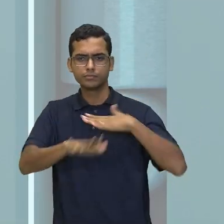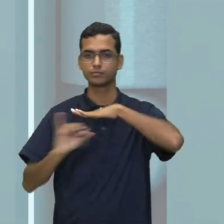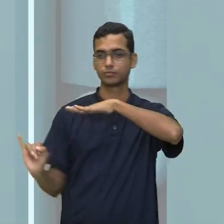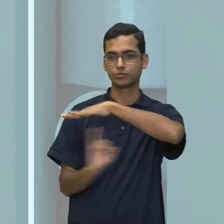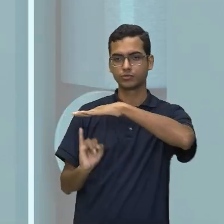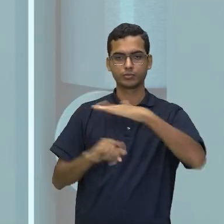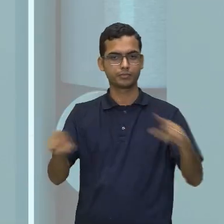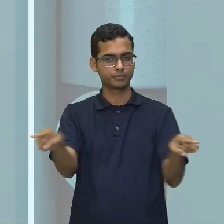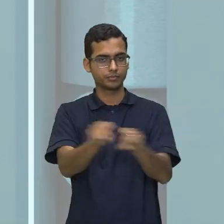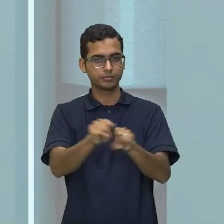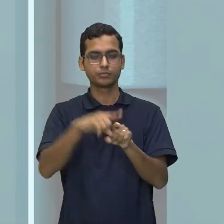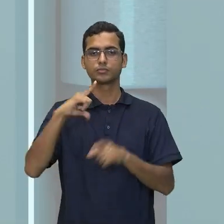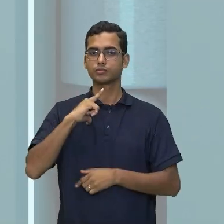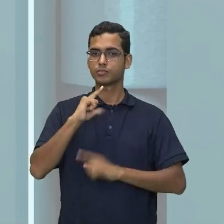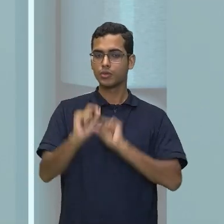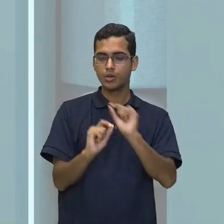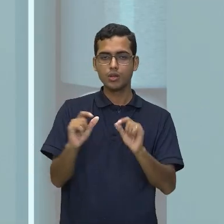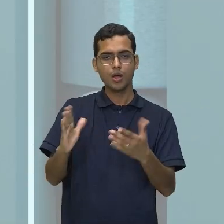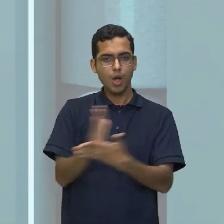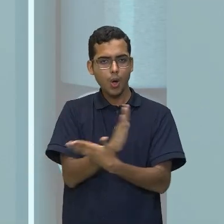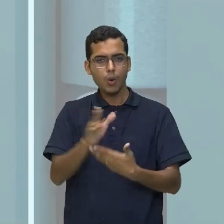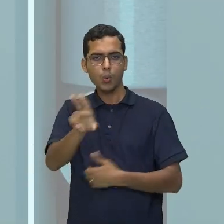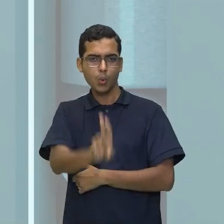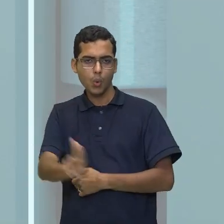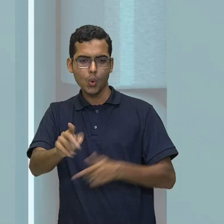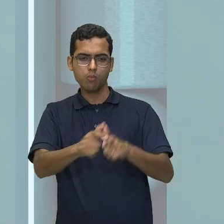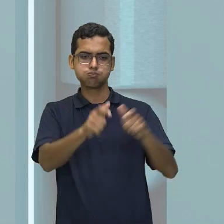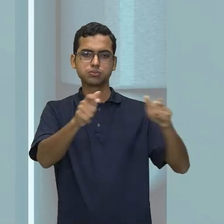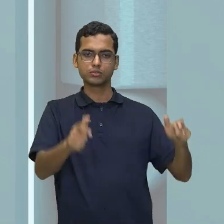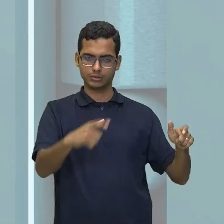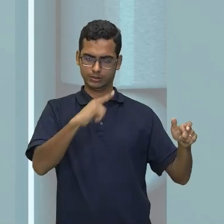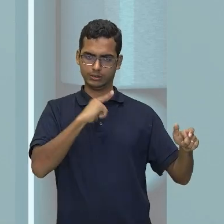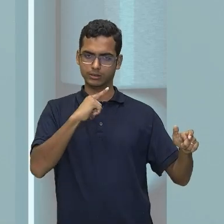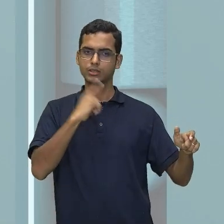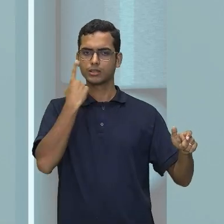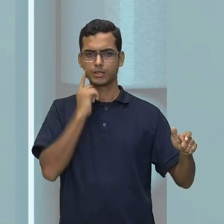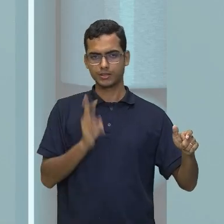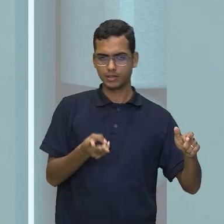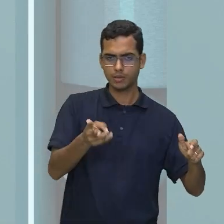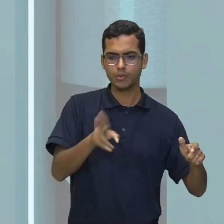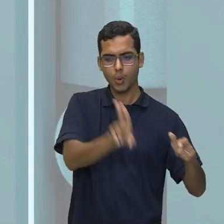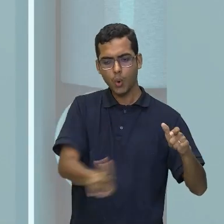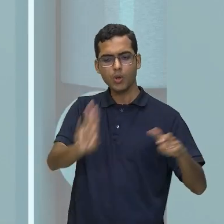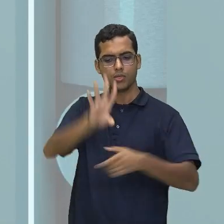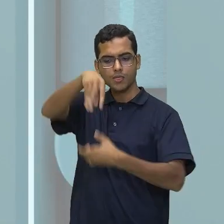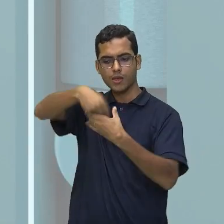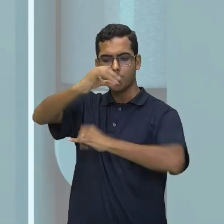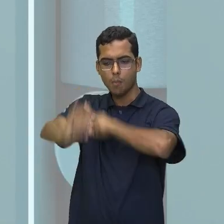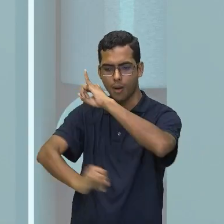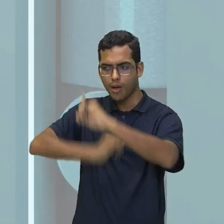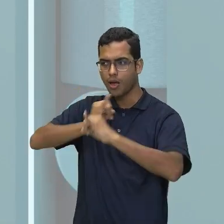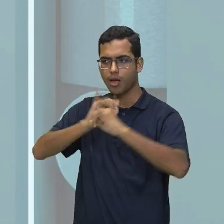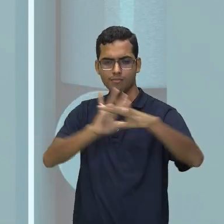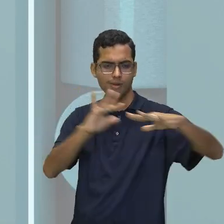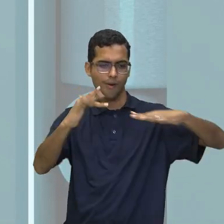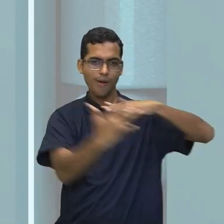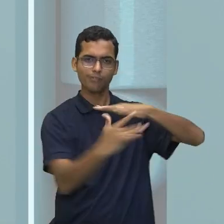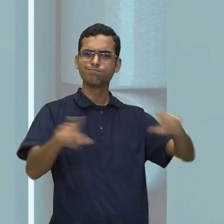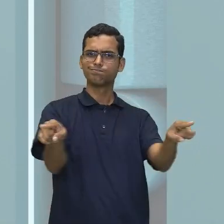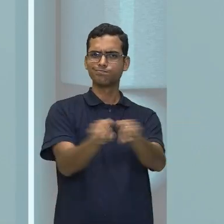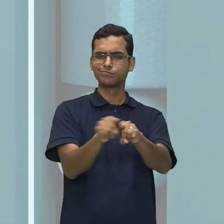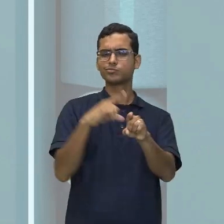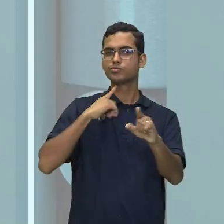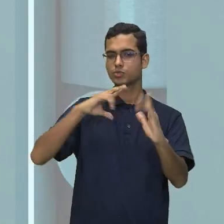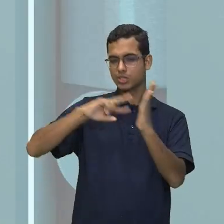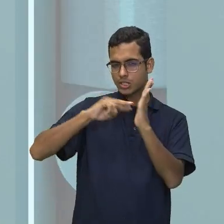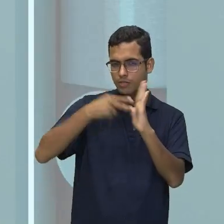aqui para vocês alguns que são comuns, que aparecem bastante, para que vocês anotem, saibam o significado,